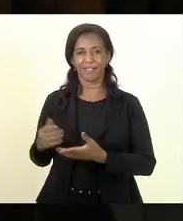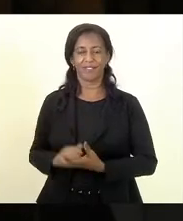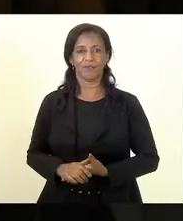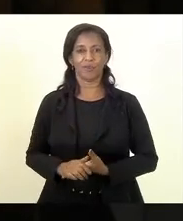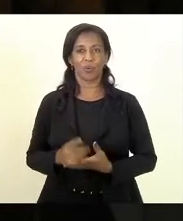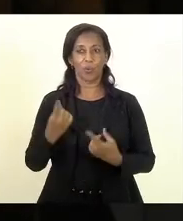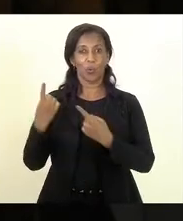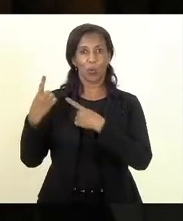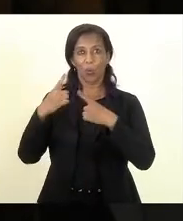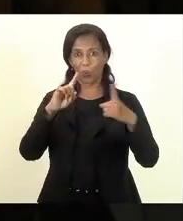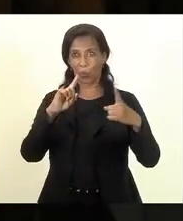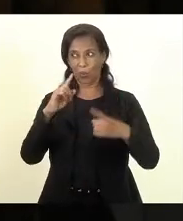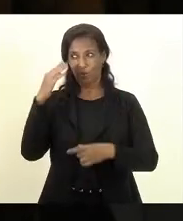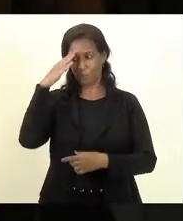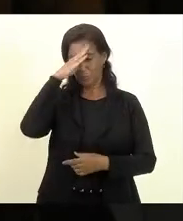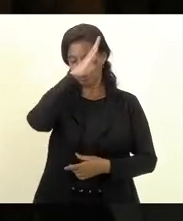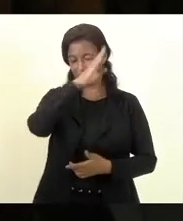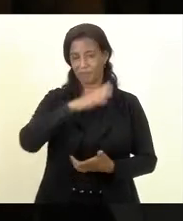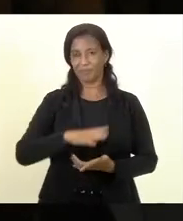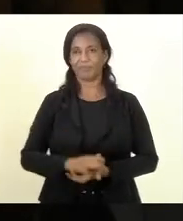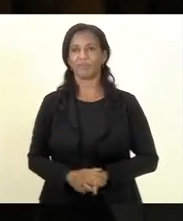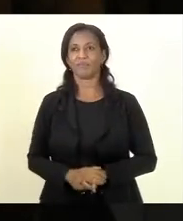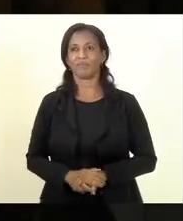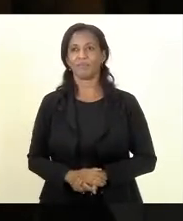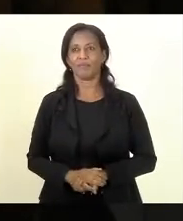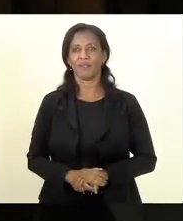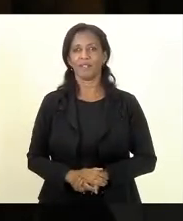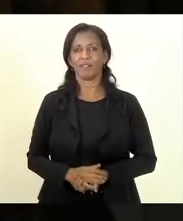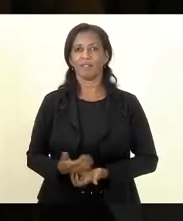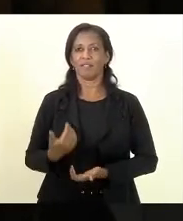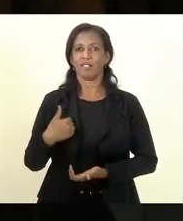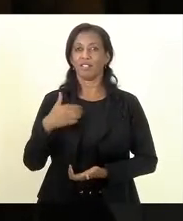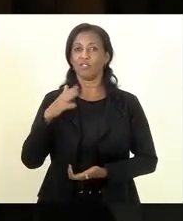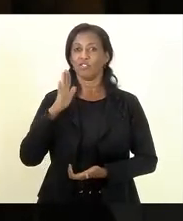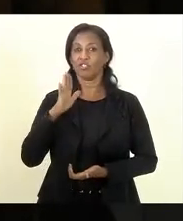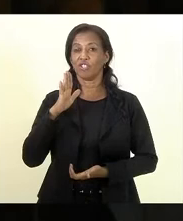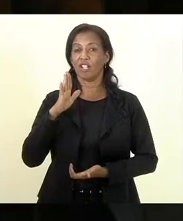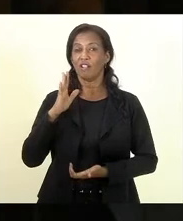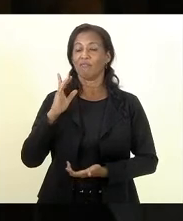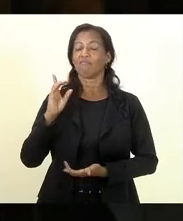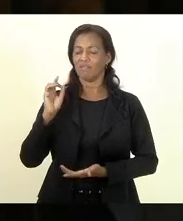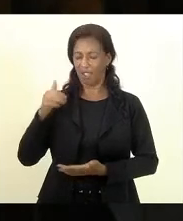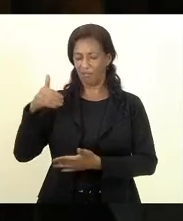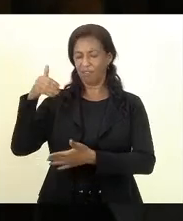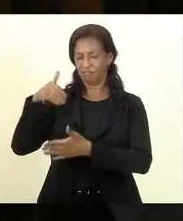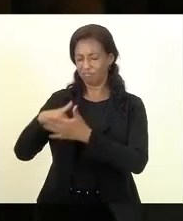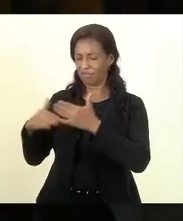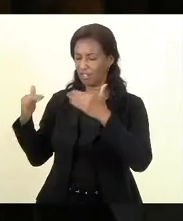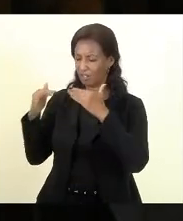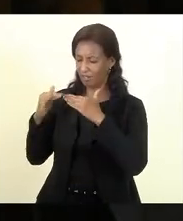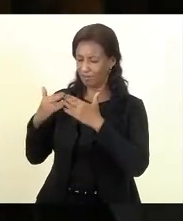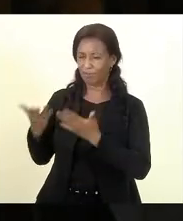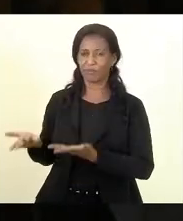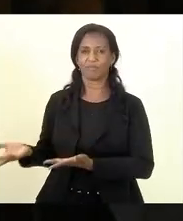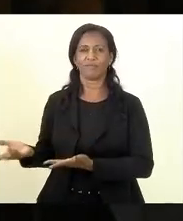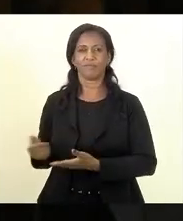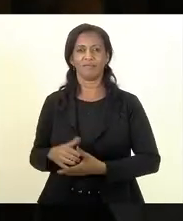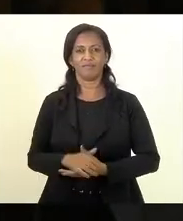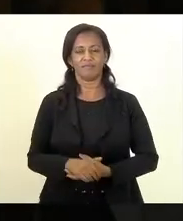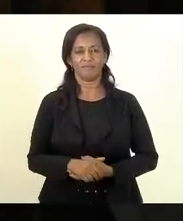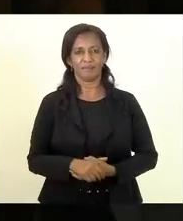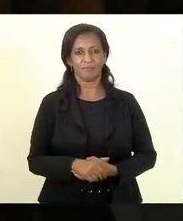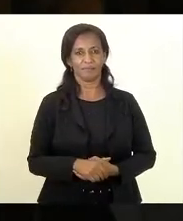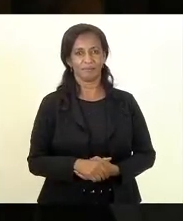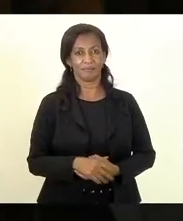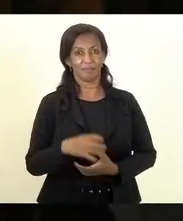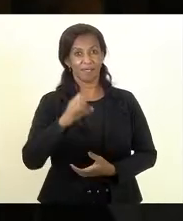contra o Bolsonaro, eu já estava aqui fazendo declaração de voto a favor de Vossa Excelência.